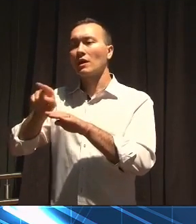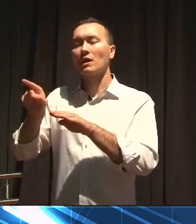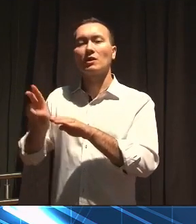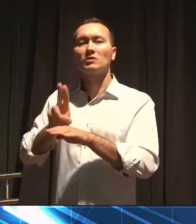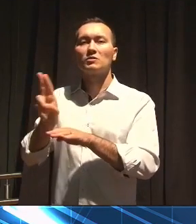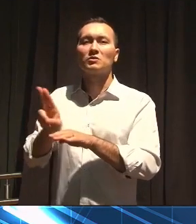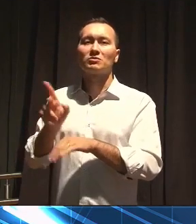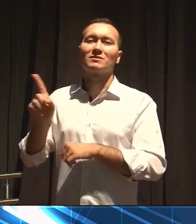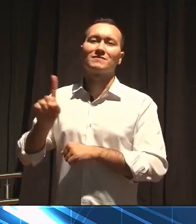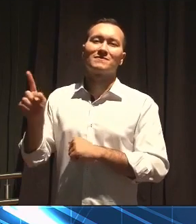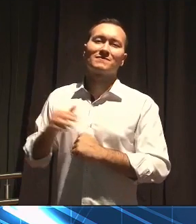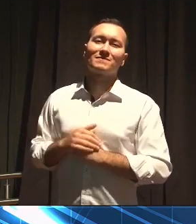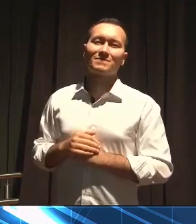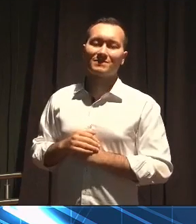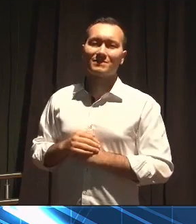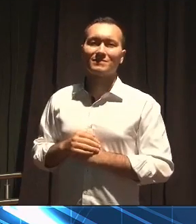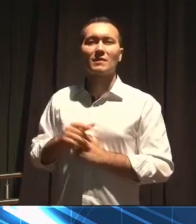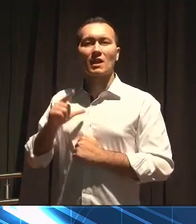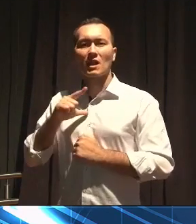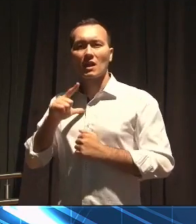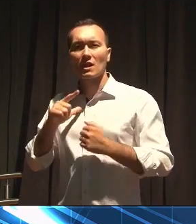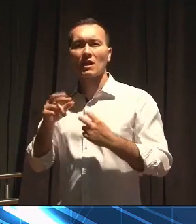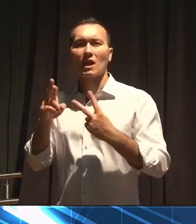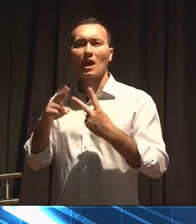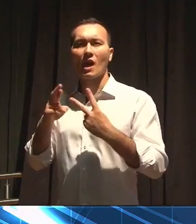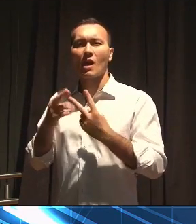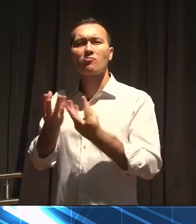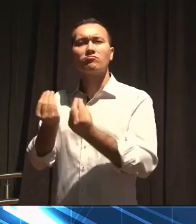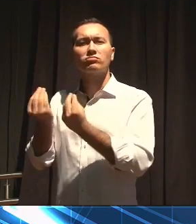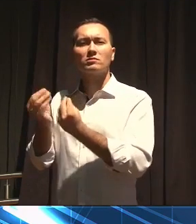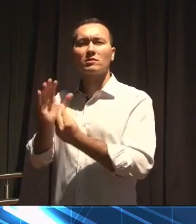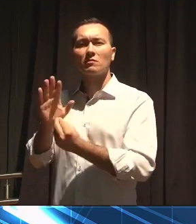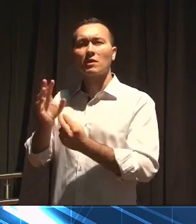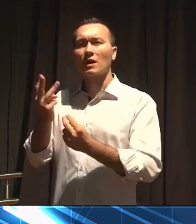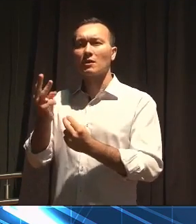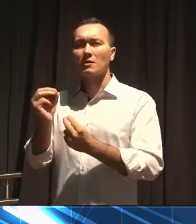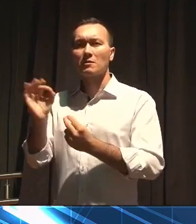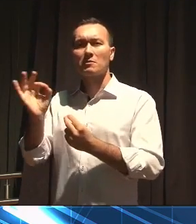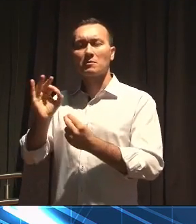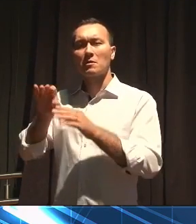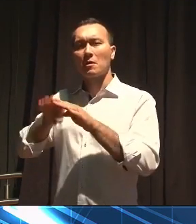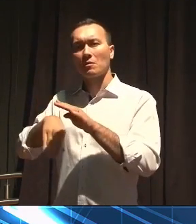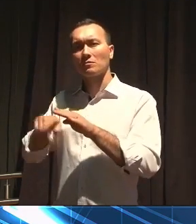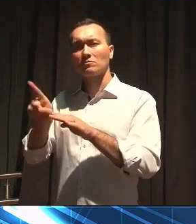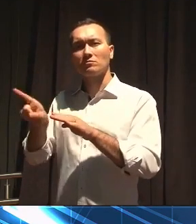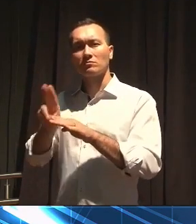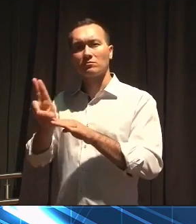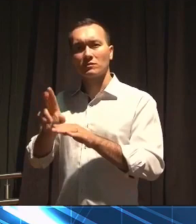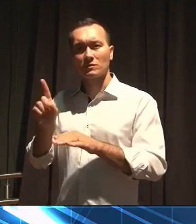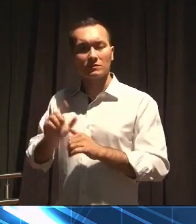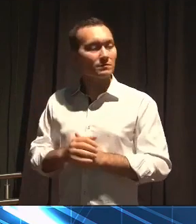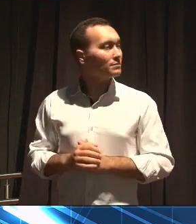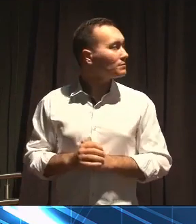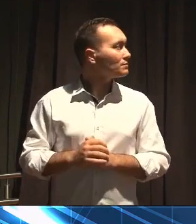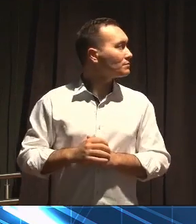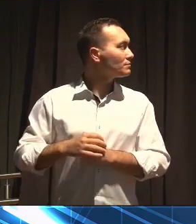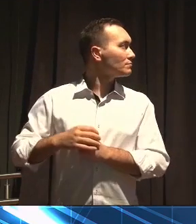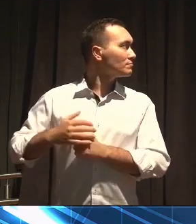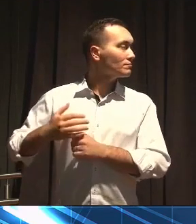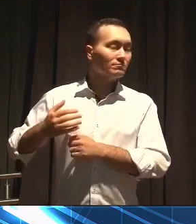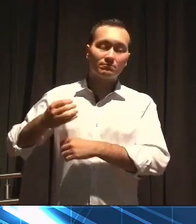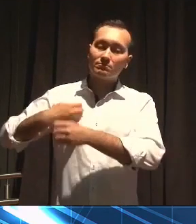usando. E em 2020 o Gartner também trouxe uma questão que o gerenciamento adequado dos